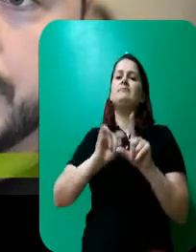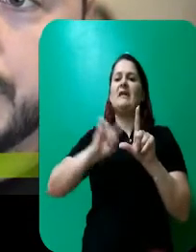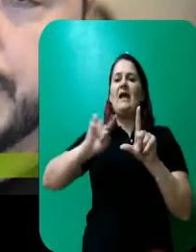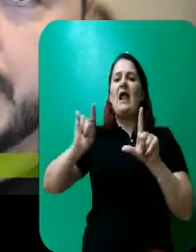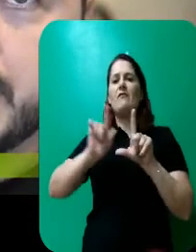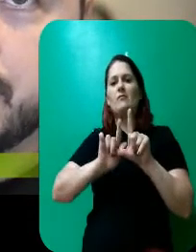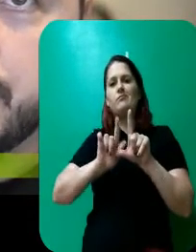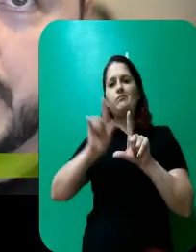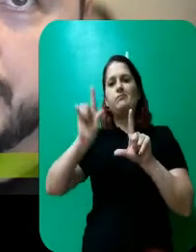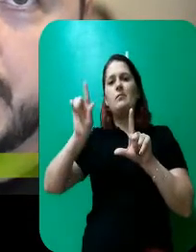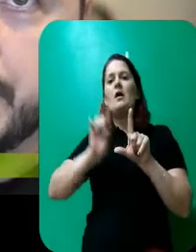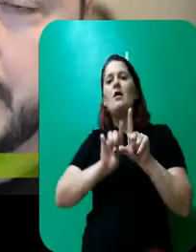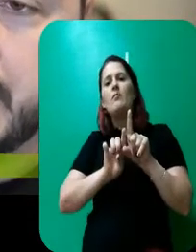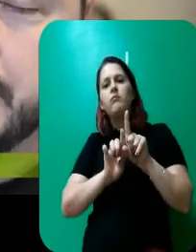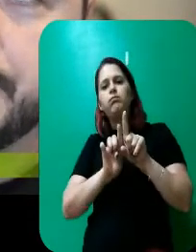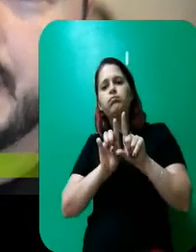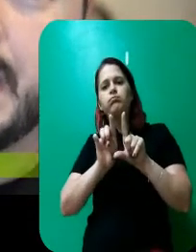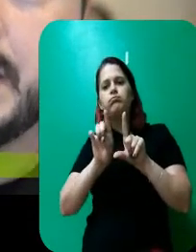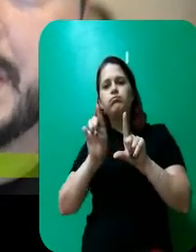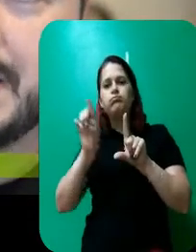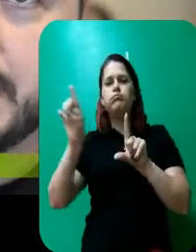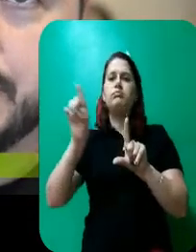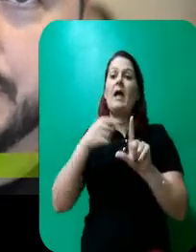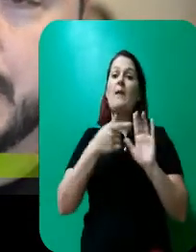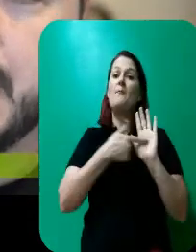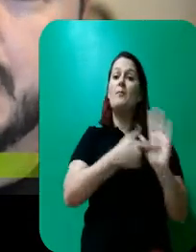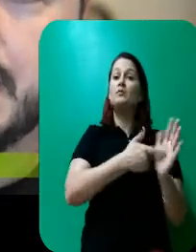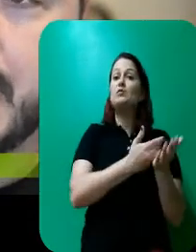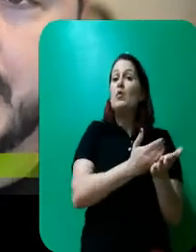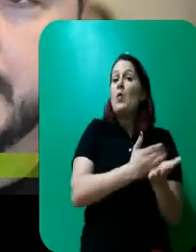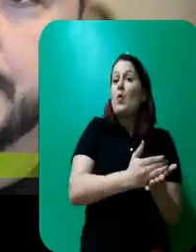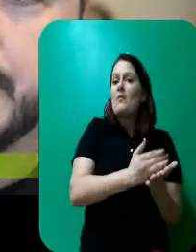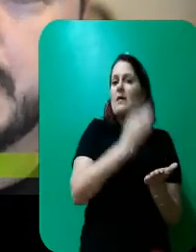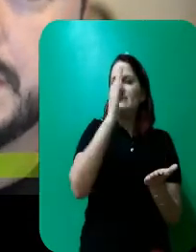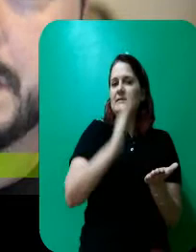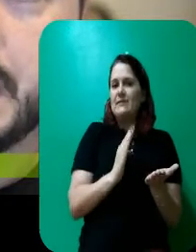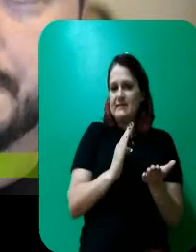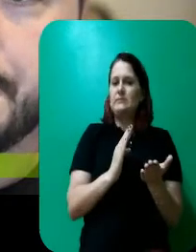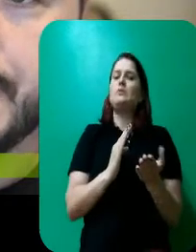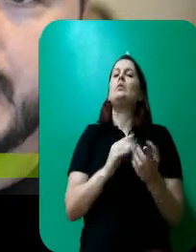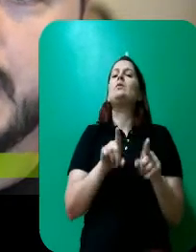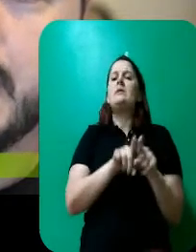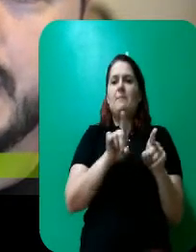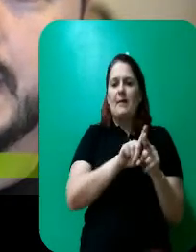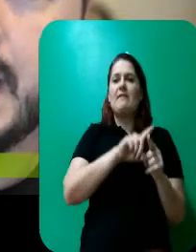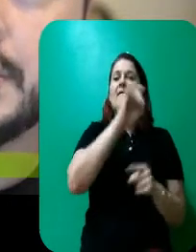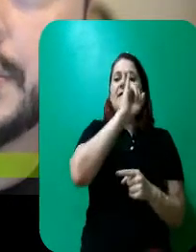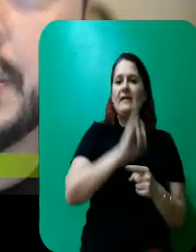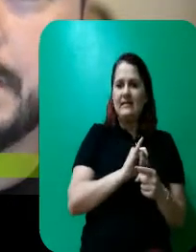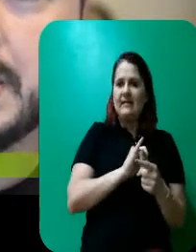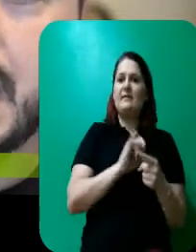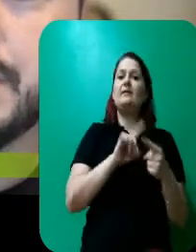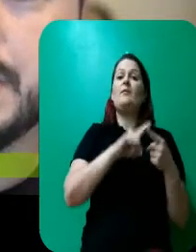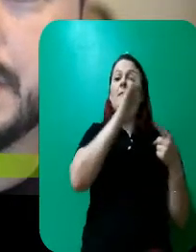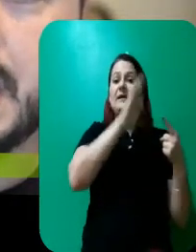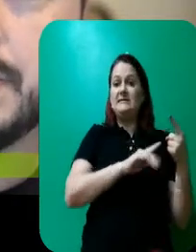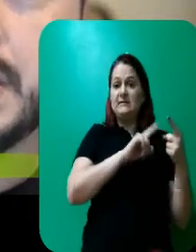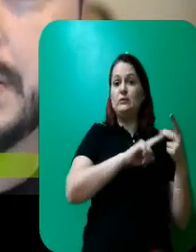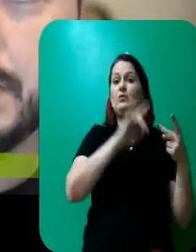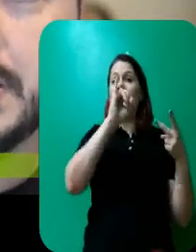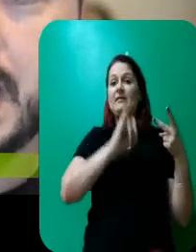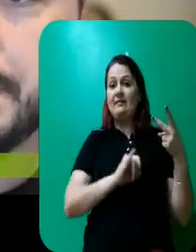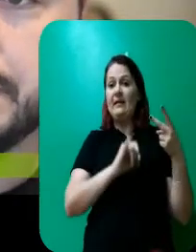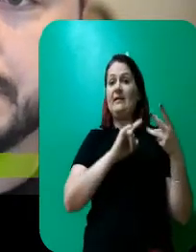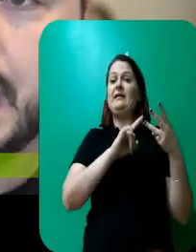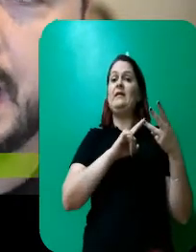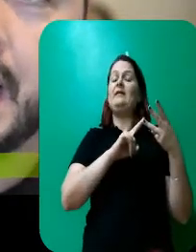novos por dia desde o começo da epidemia entre Brasil, Itália e Espanha. Tá? A Itália tinha mais casos registrados e